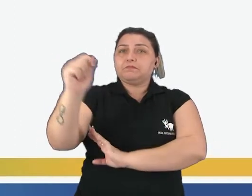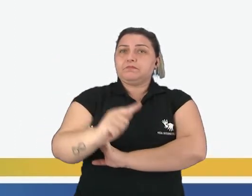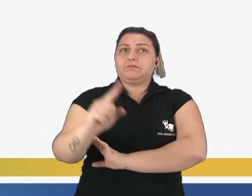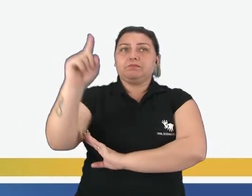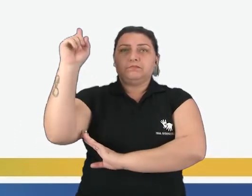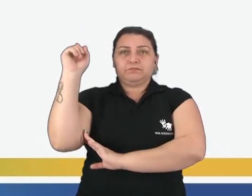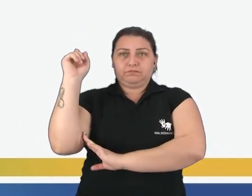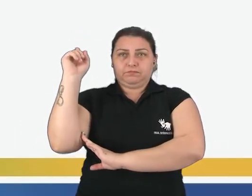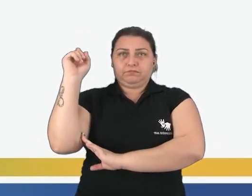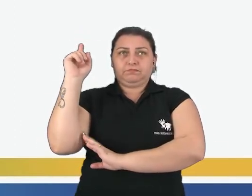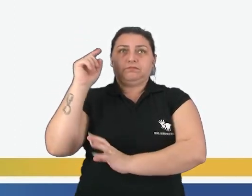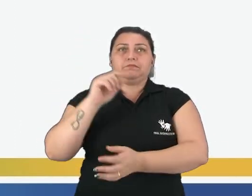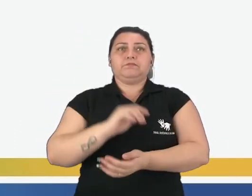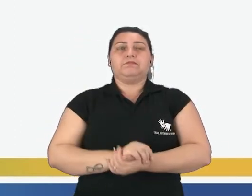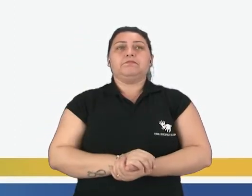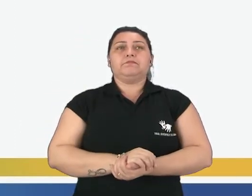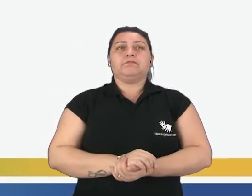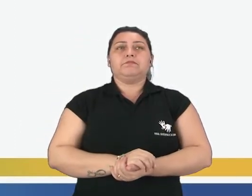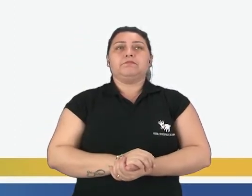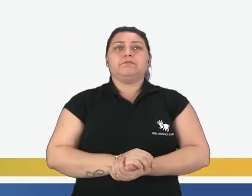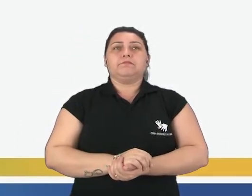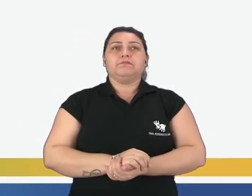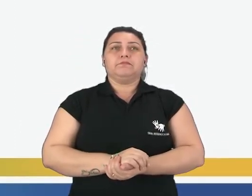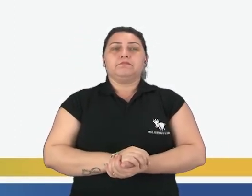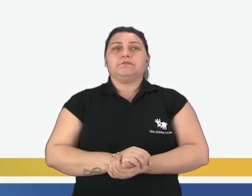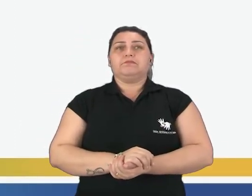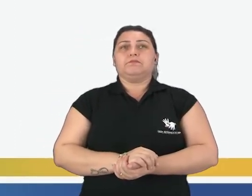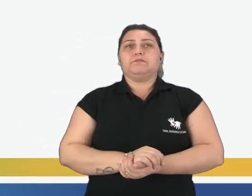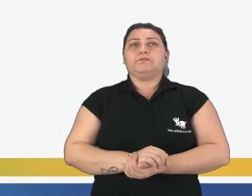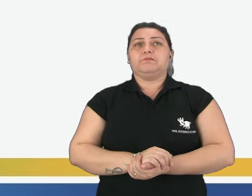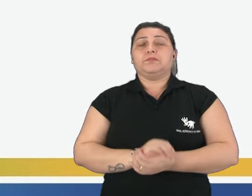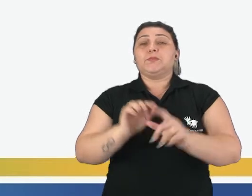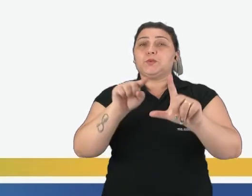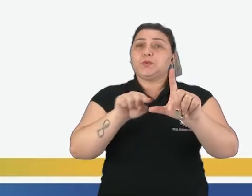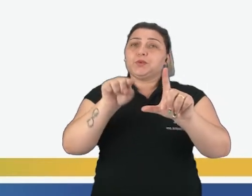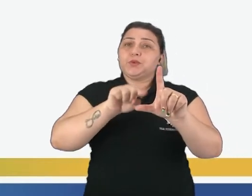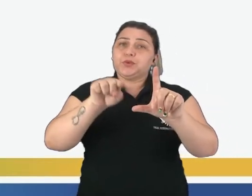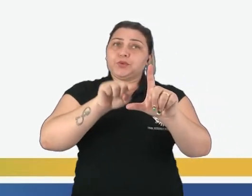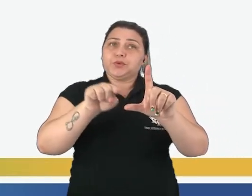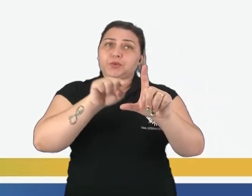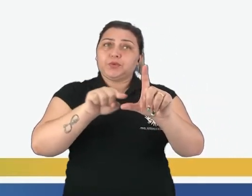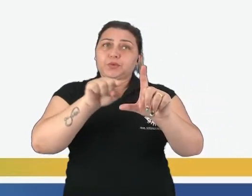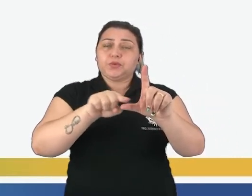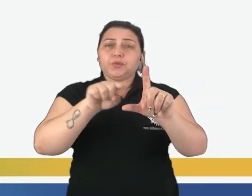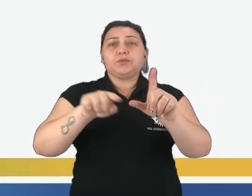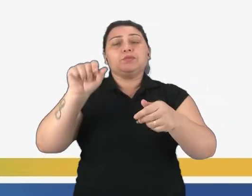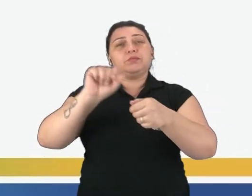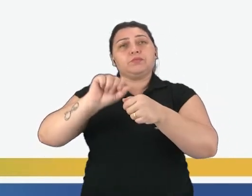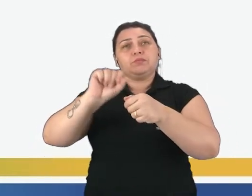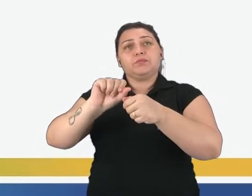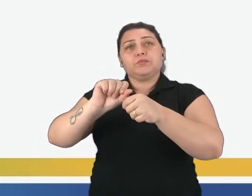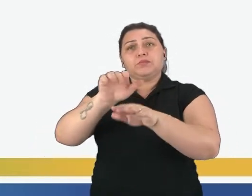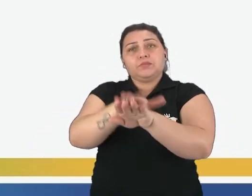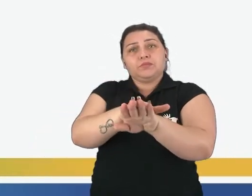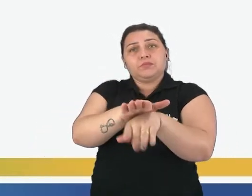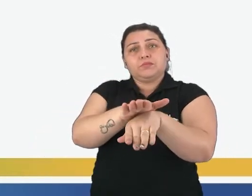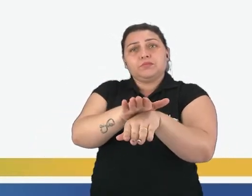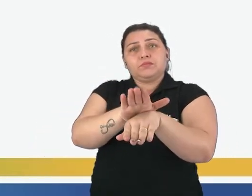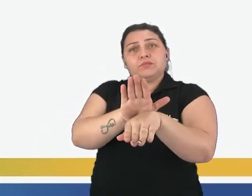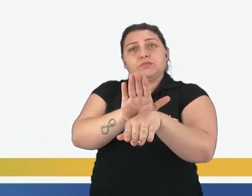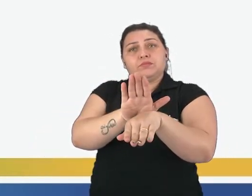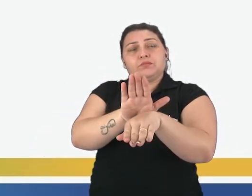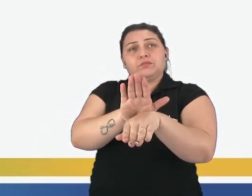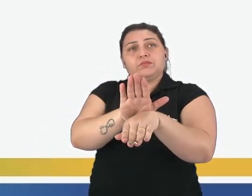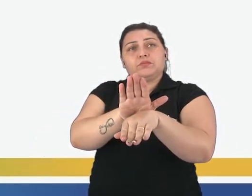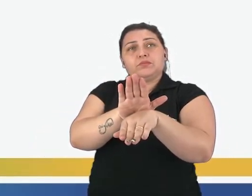aí, tentei simbolizar um relógio de sol, né, através de um GIF. Era projetada ali a sombra, né, ao longo do